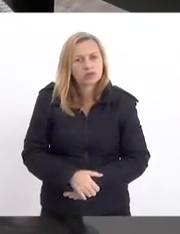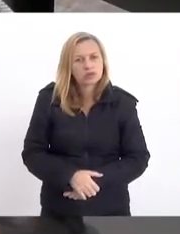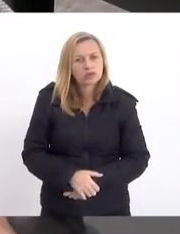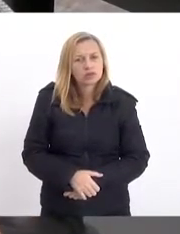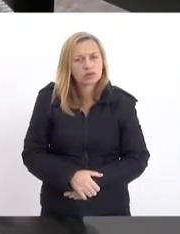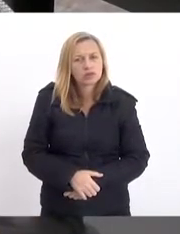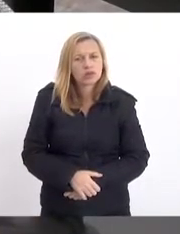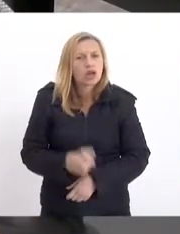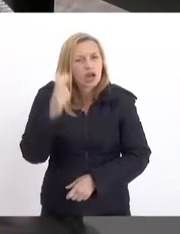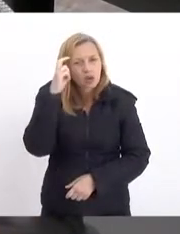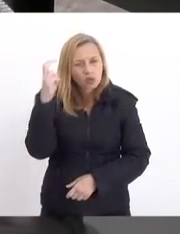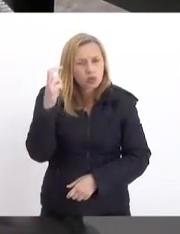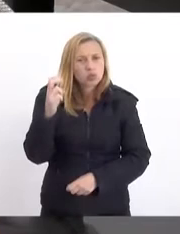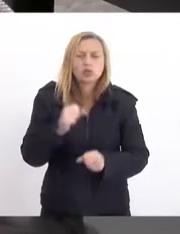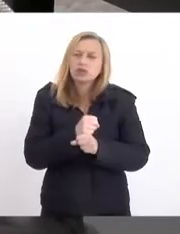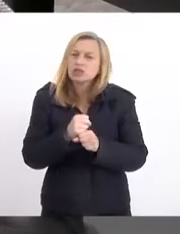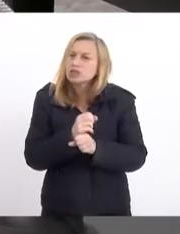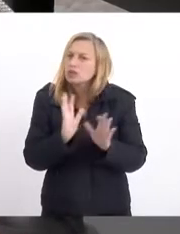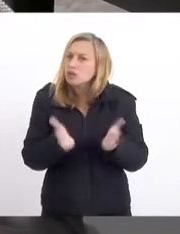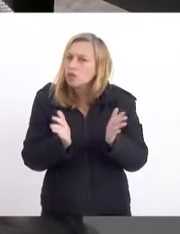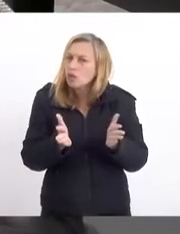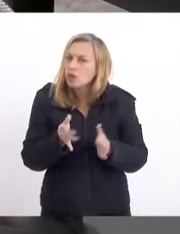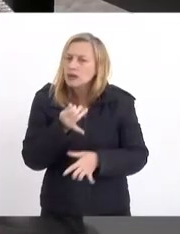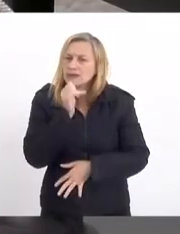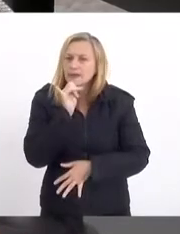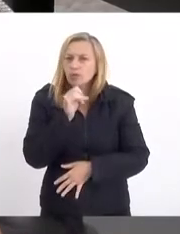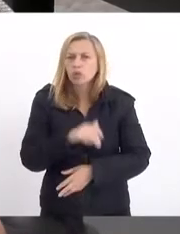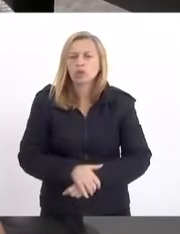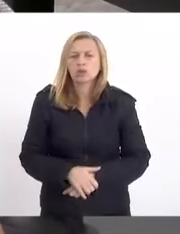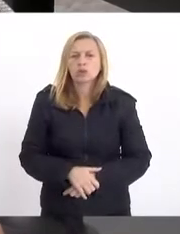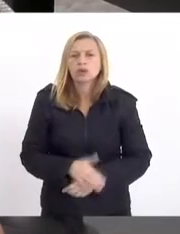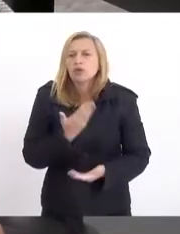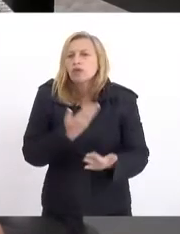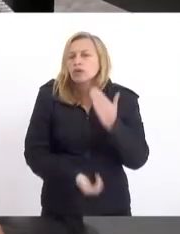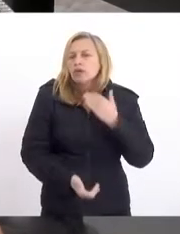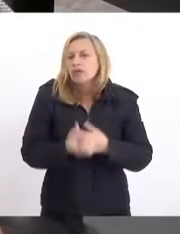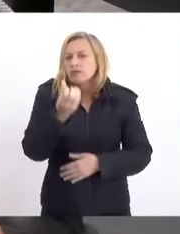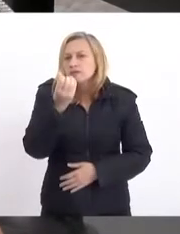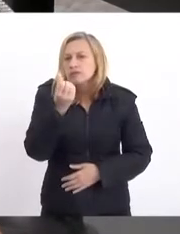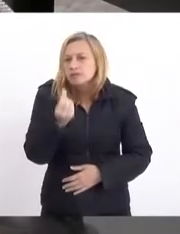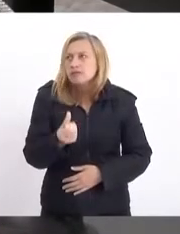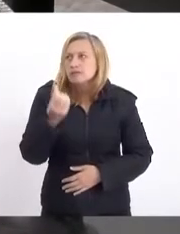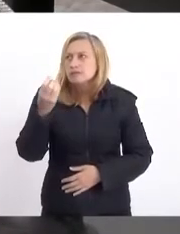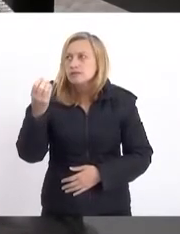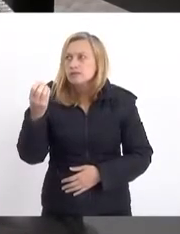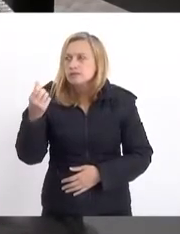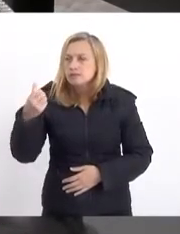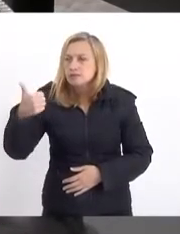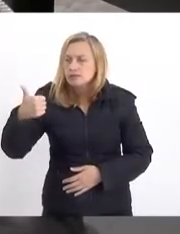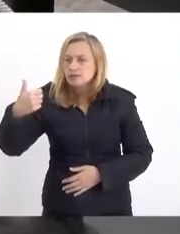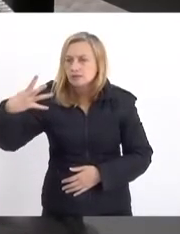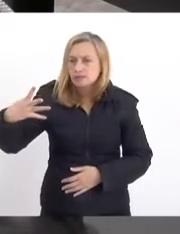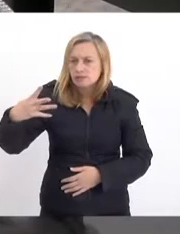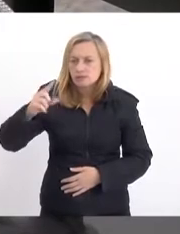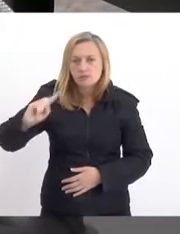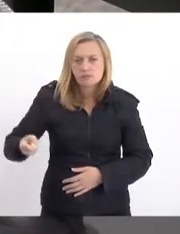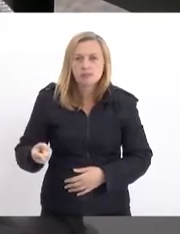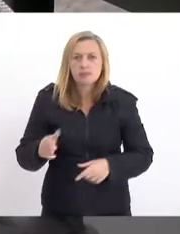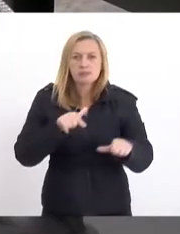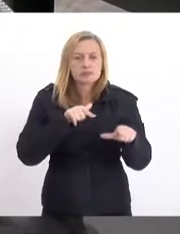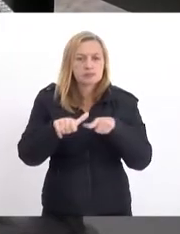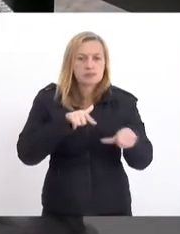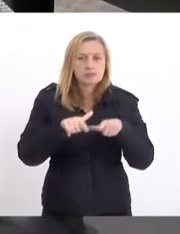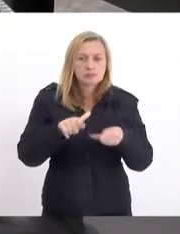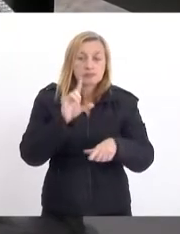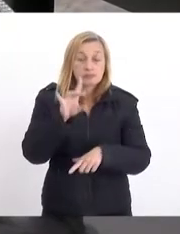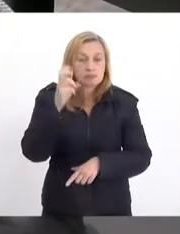A cultura esse ano, por exemplo, perdeu 614 mil empregos só